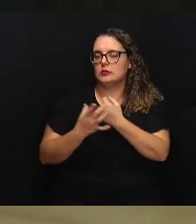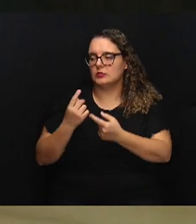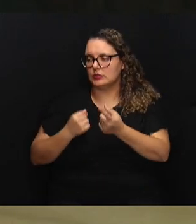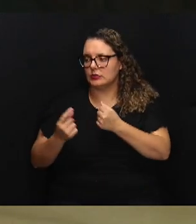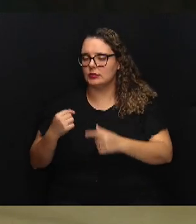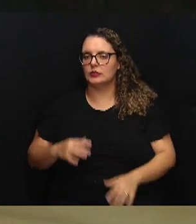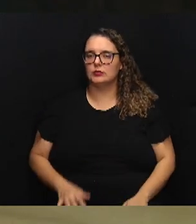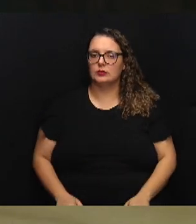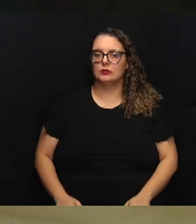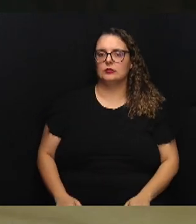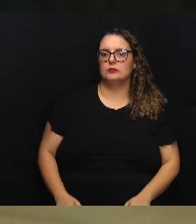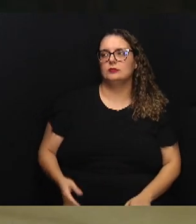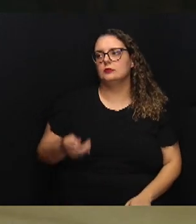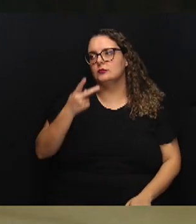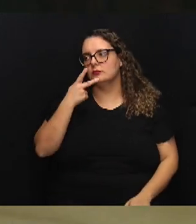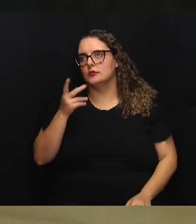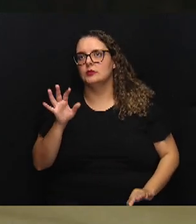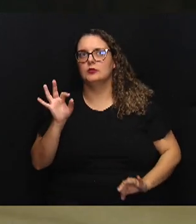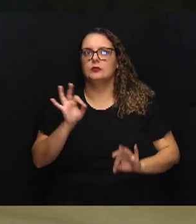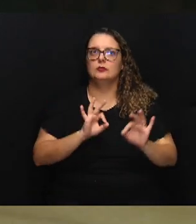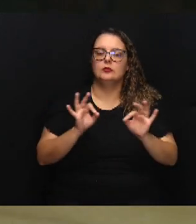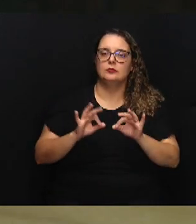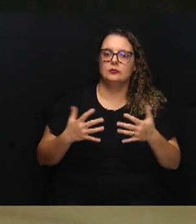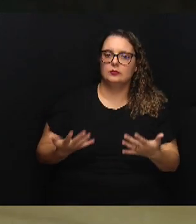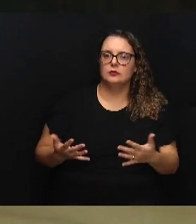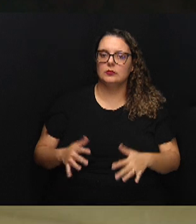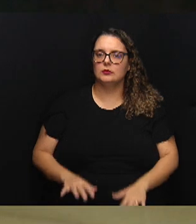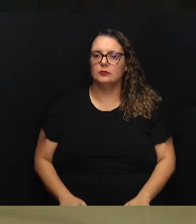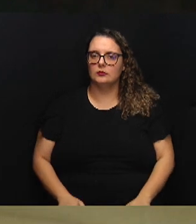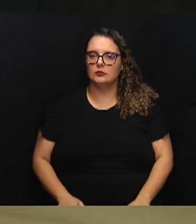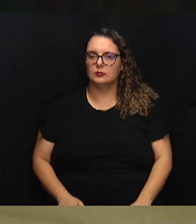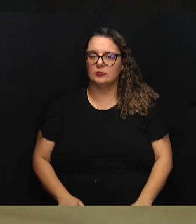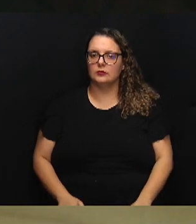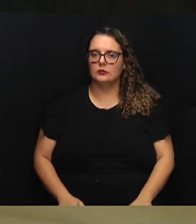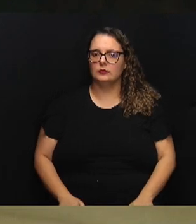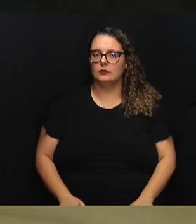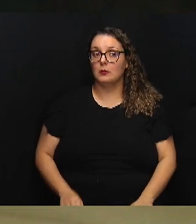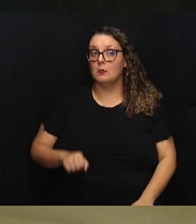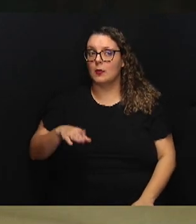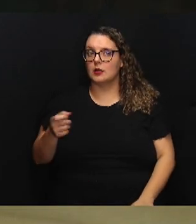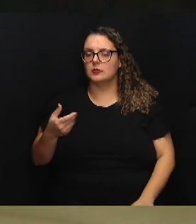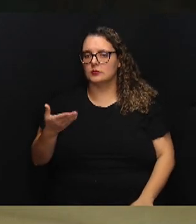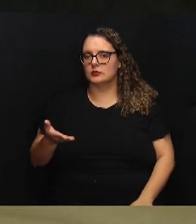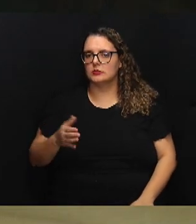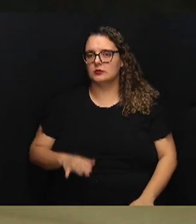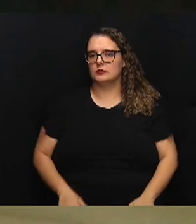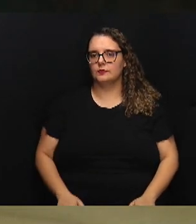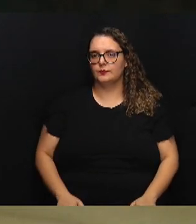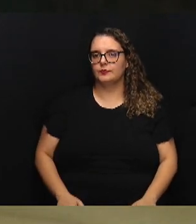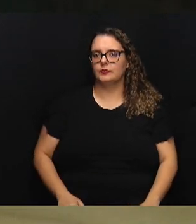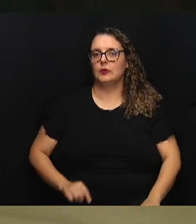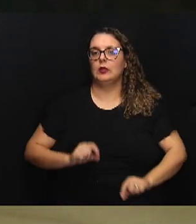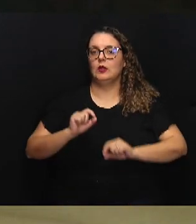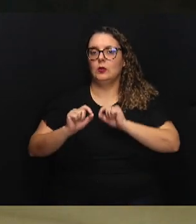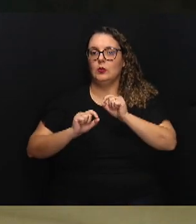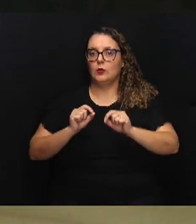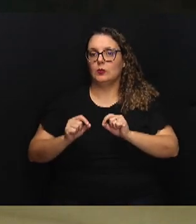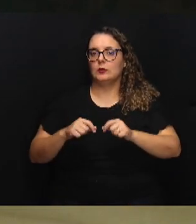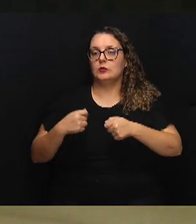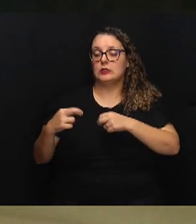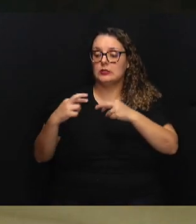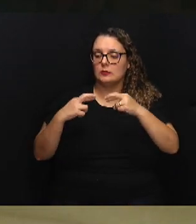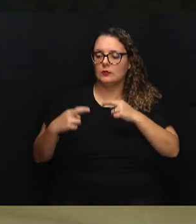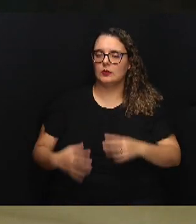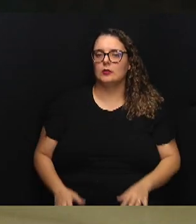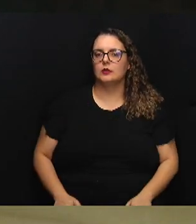financeira, né? Você falou lá do planejamento e tal, mas além disso, né? O que mais que a gente precisa considerar na